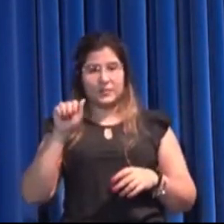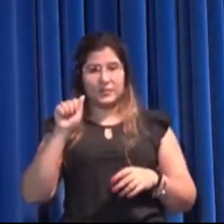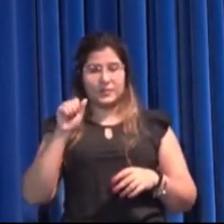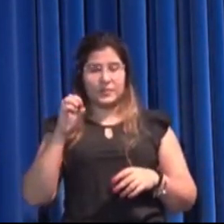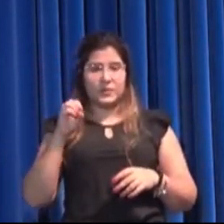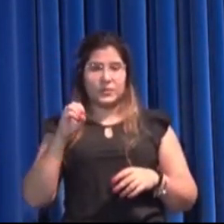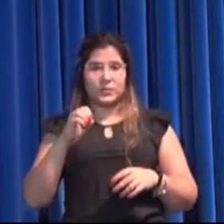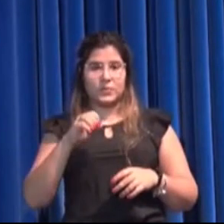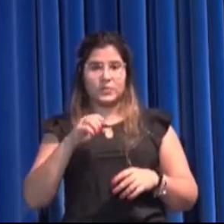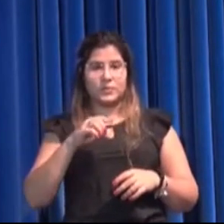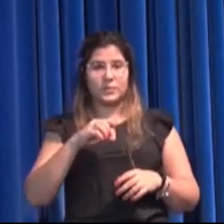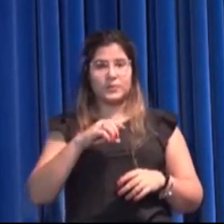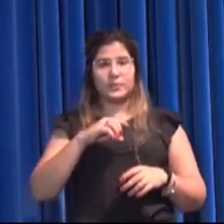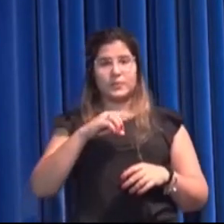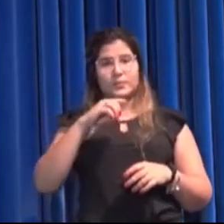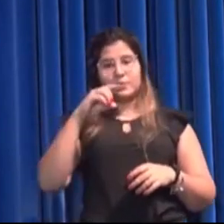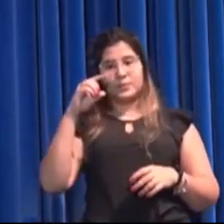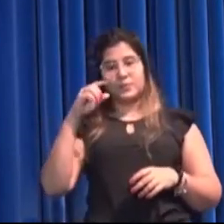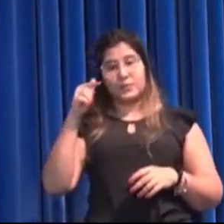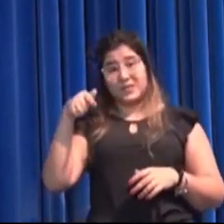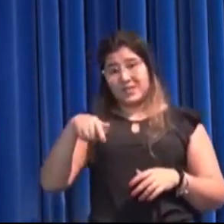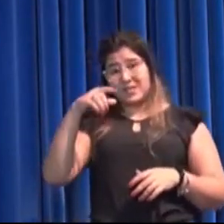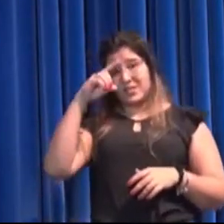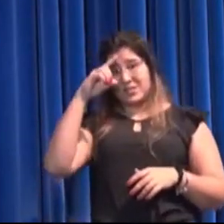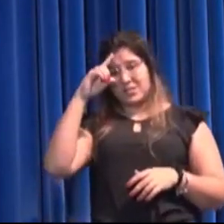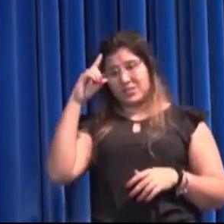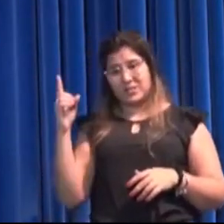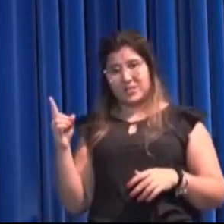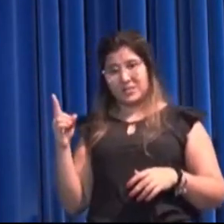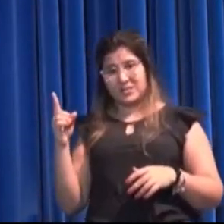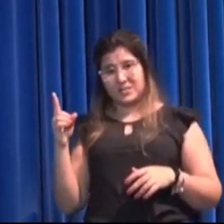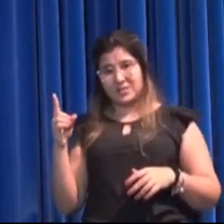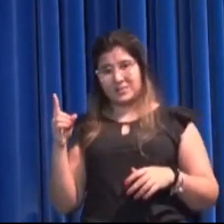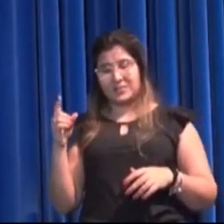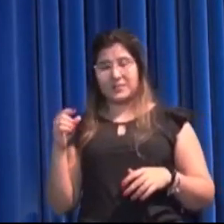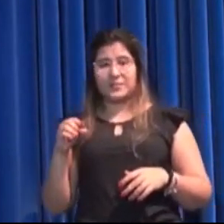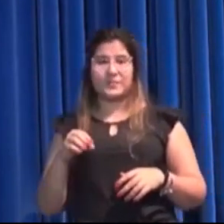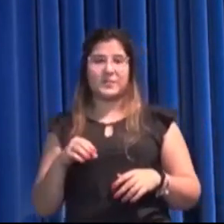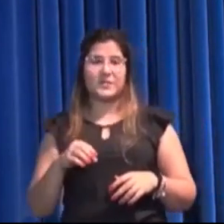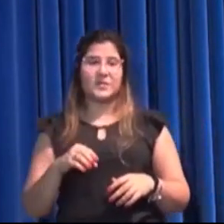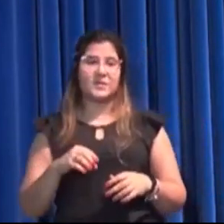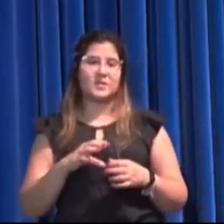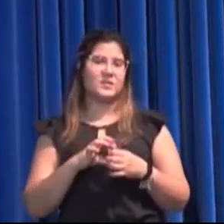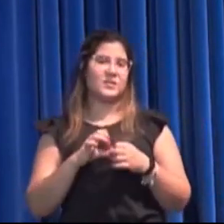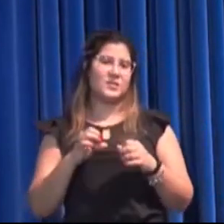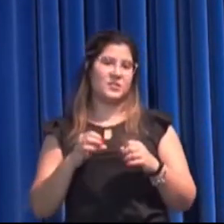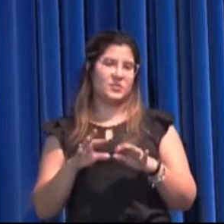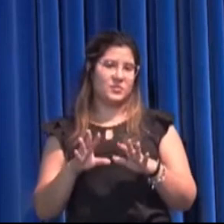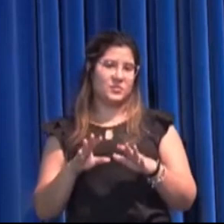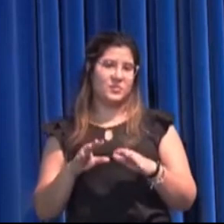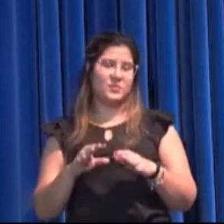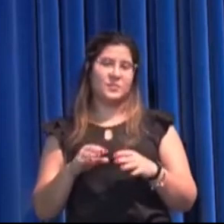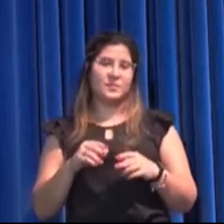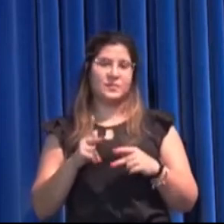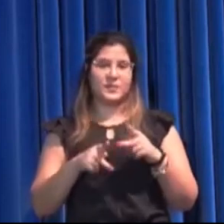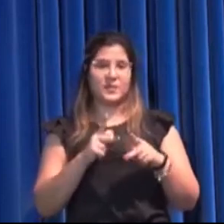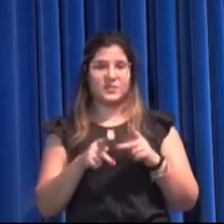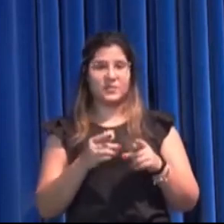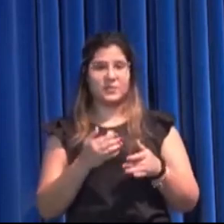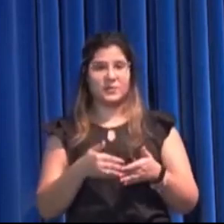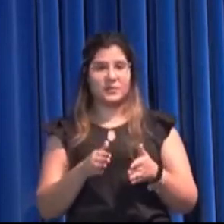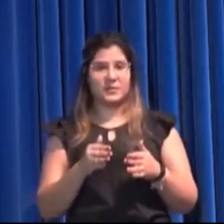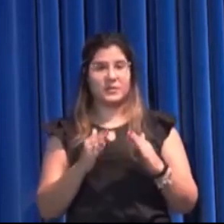então Salomão deixou ir o povo, cada um para suas casas, para suas tendas, alegres e de